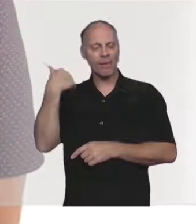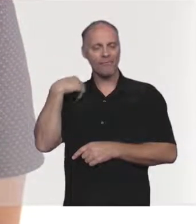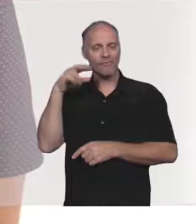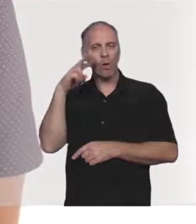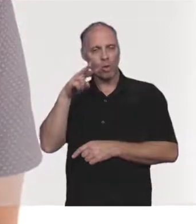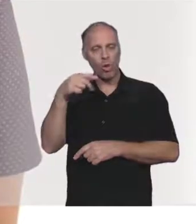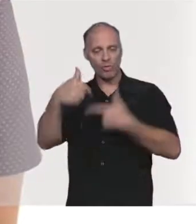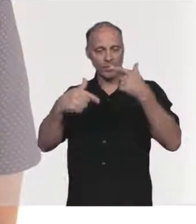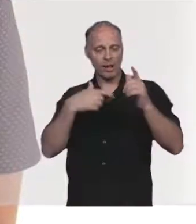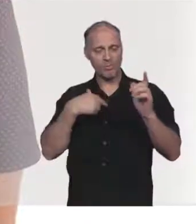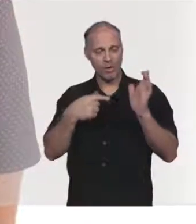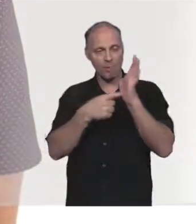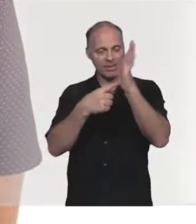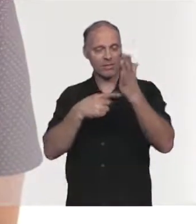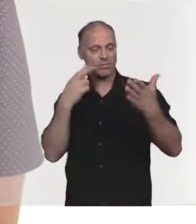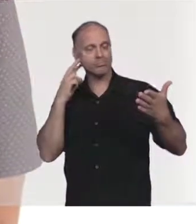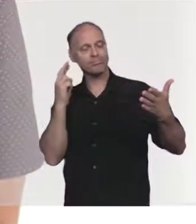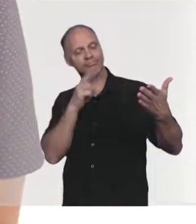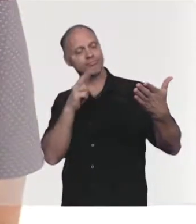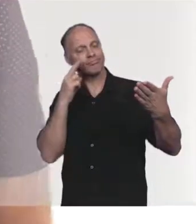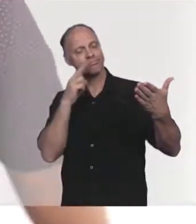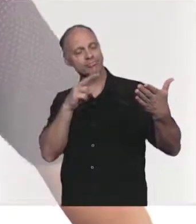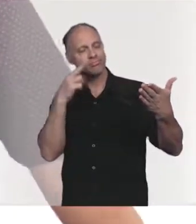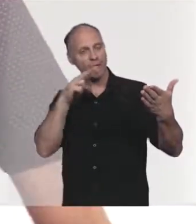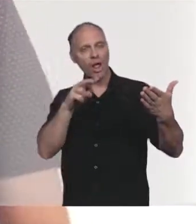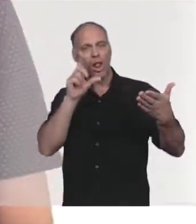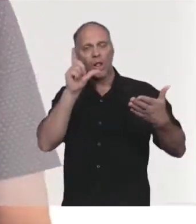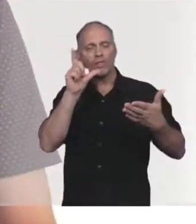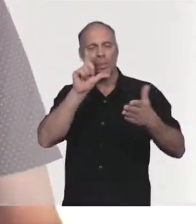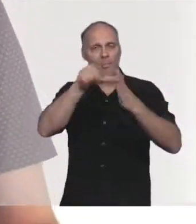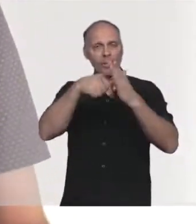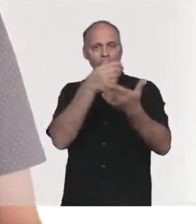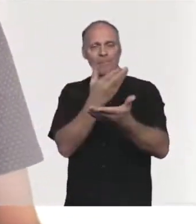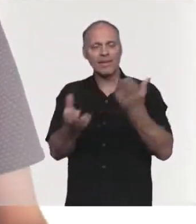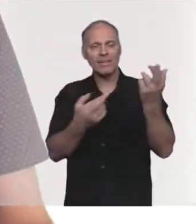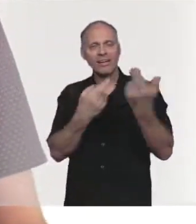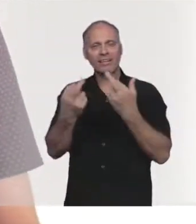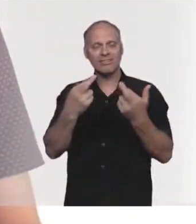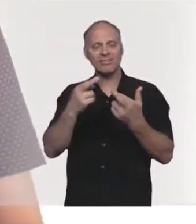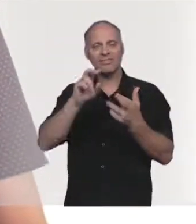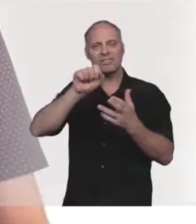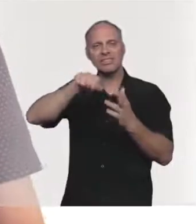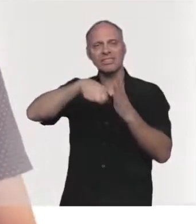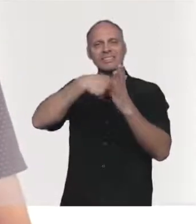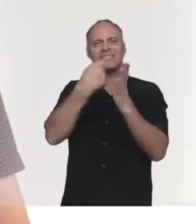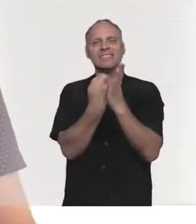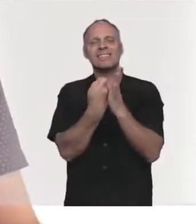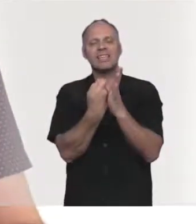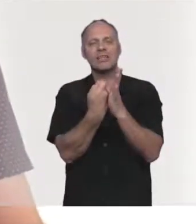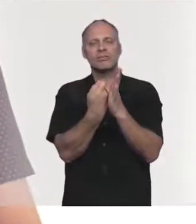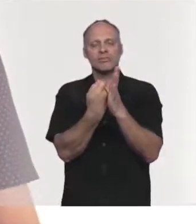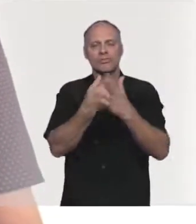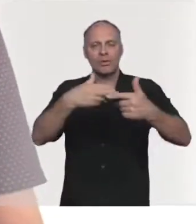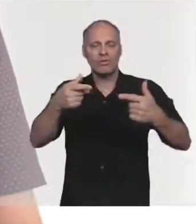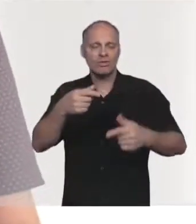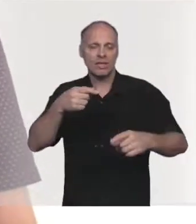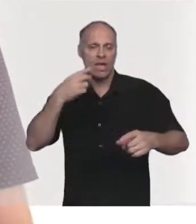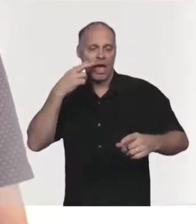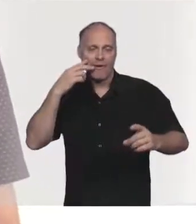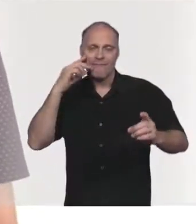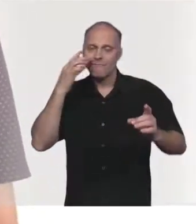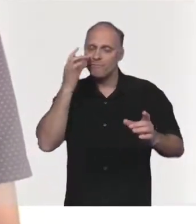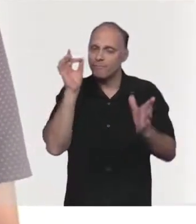olhou alguns trabalhos logo que eles perderam totalmente a relação de signos, né, de algo